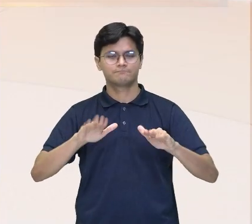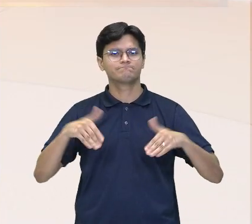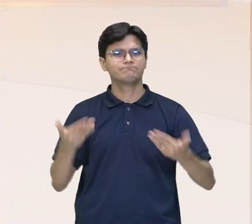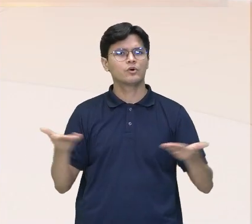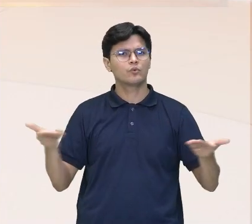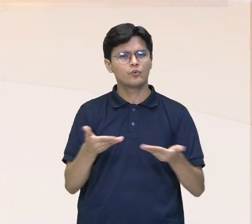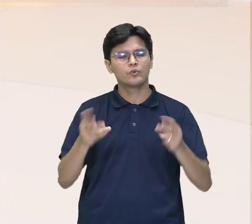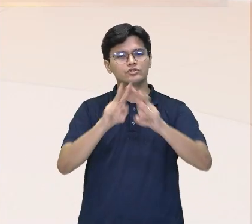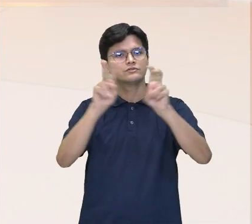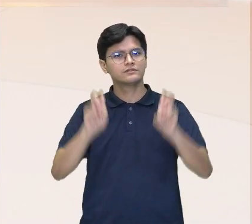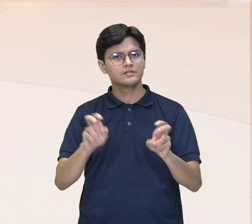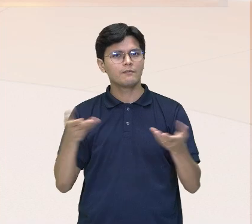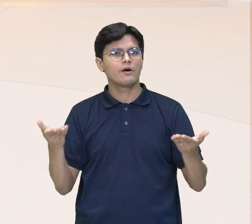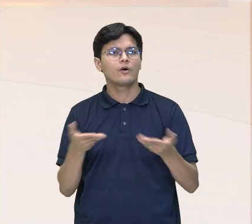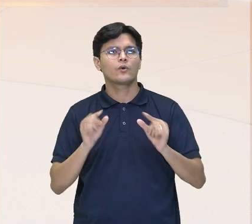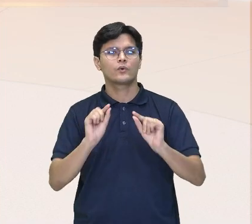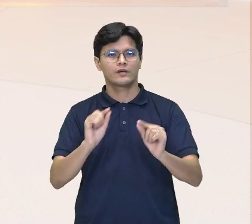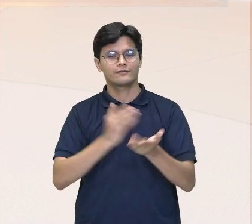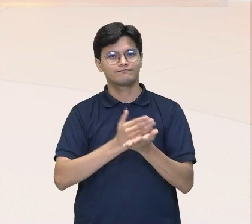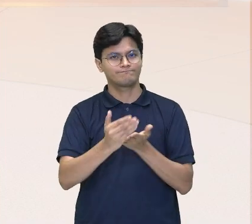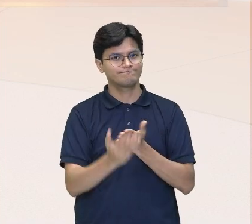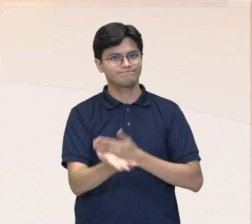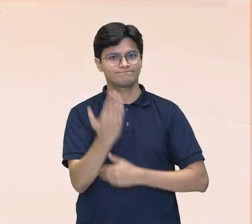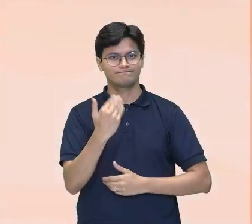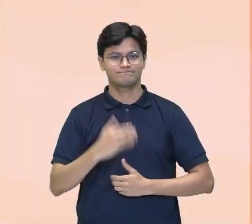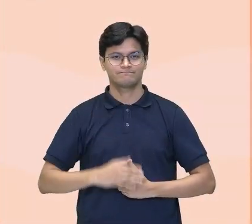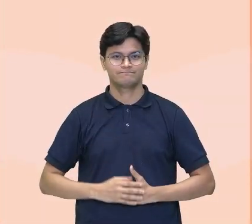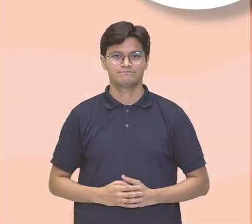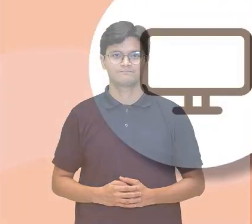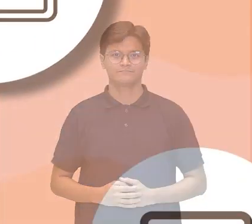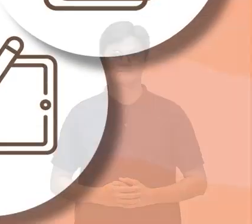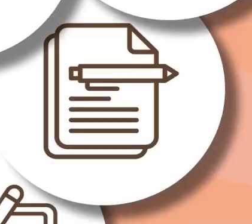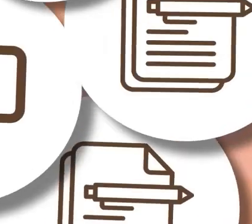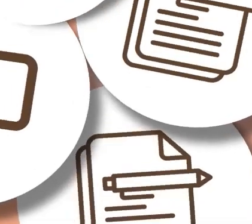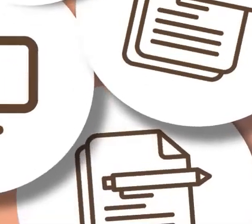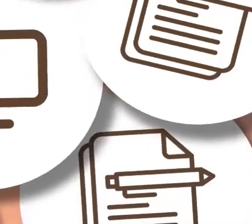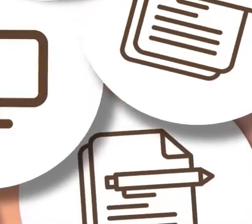hoje. E vamos agora, então, começar. Vamos lá.